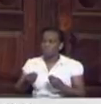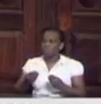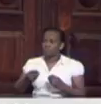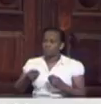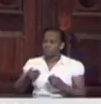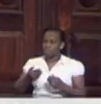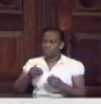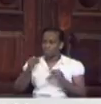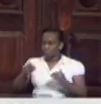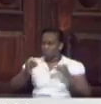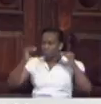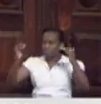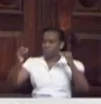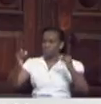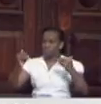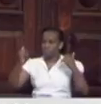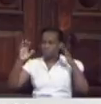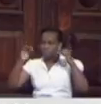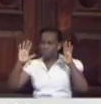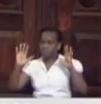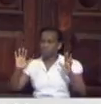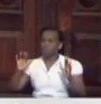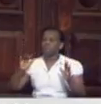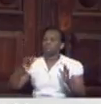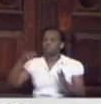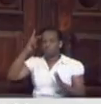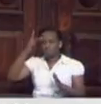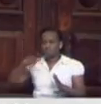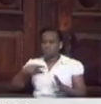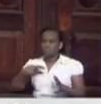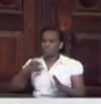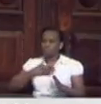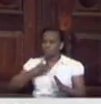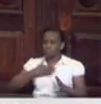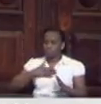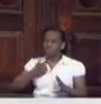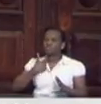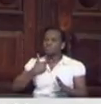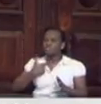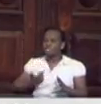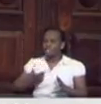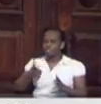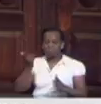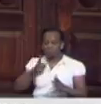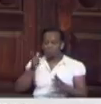magistrados possam fazer valer suas vontades,